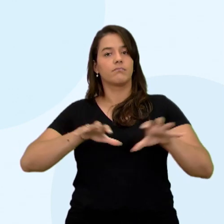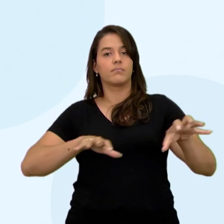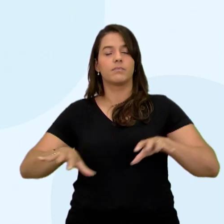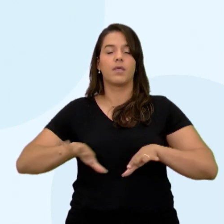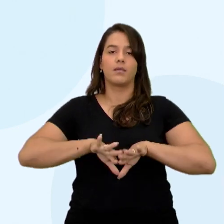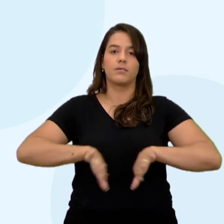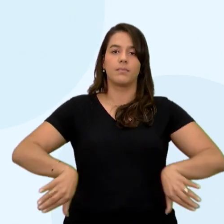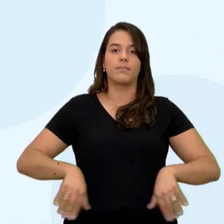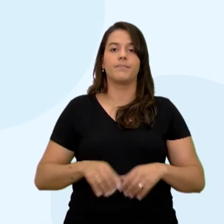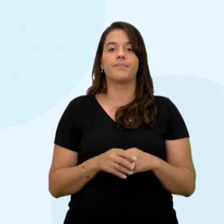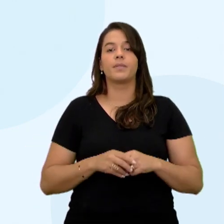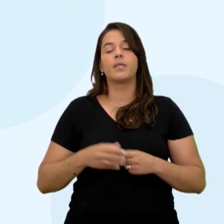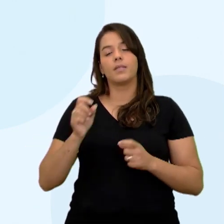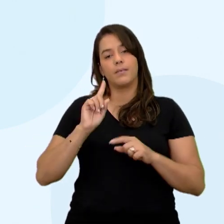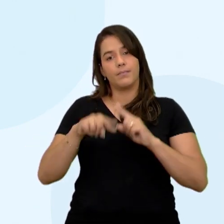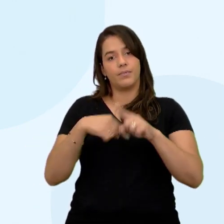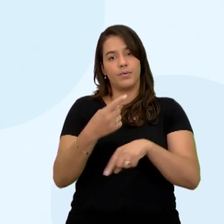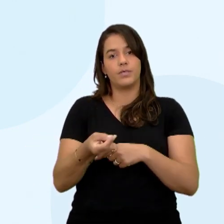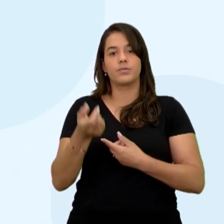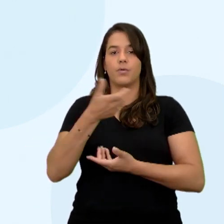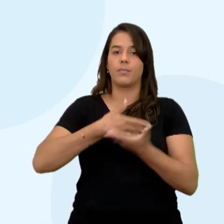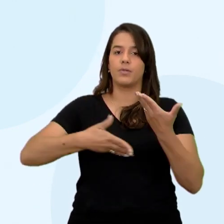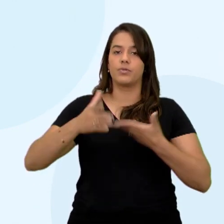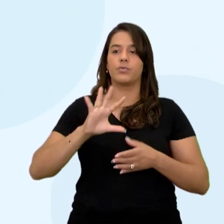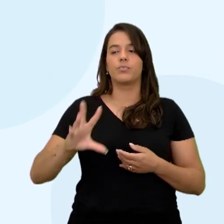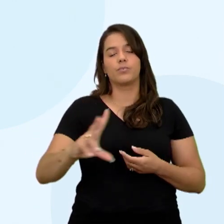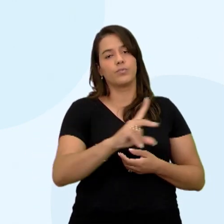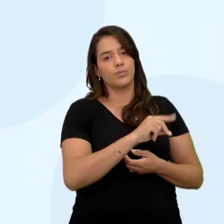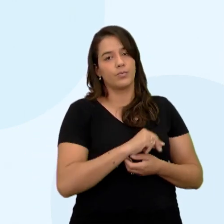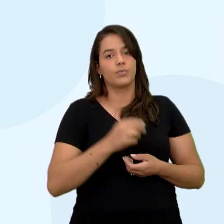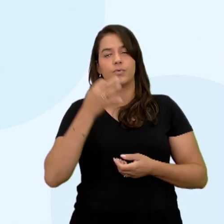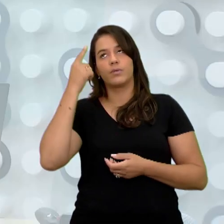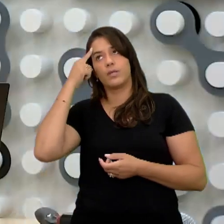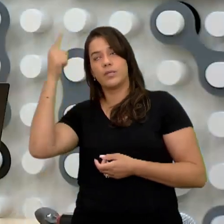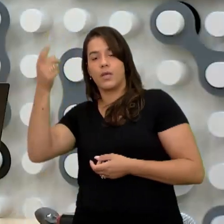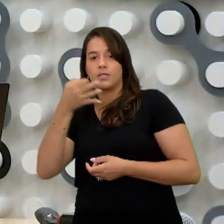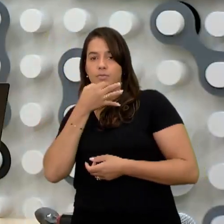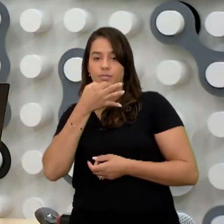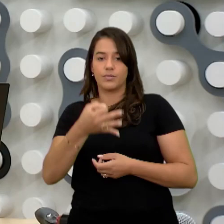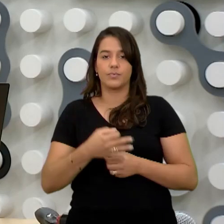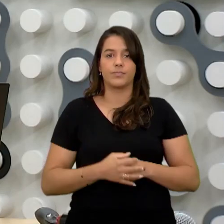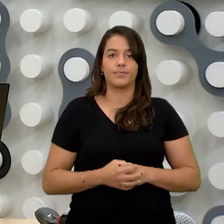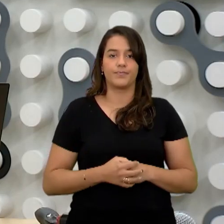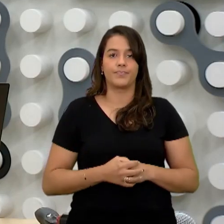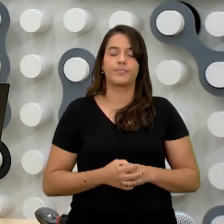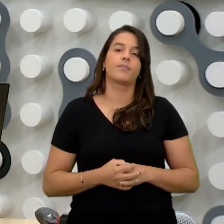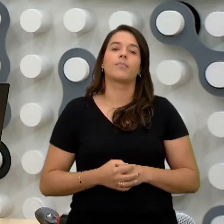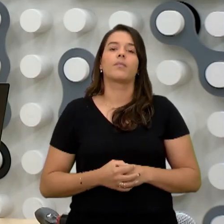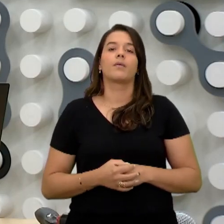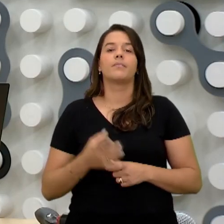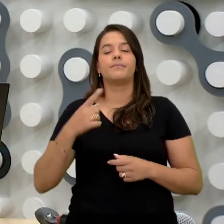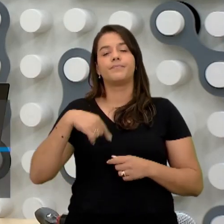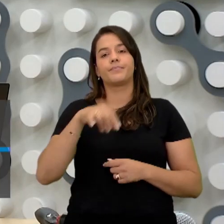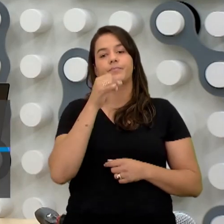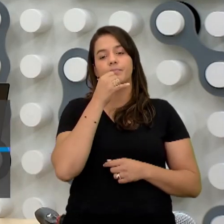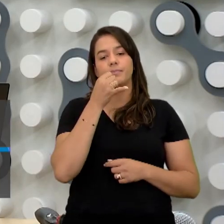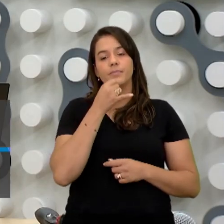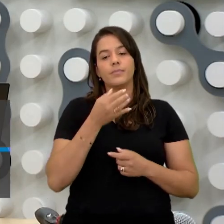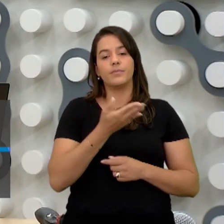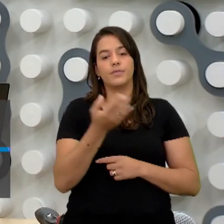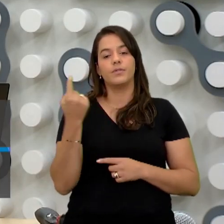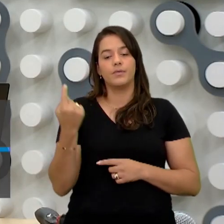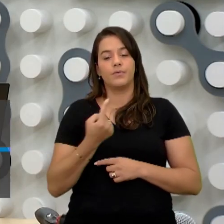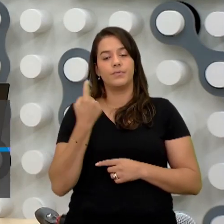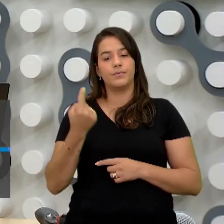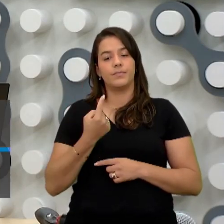levantamento, compartilhe suas anotações, ideias e sugestões. Por que eu estou falando isso? Olha só. Vamos supor que você sozinho lá